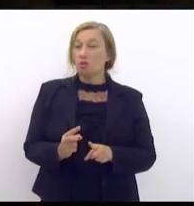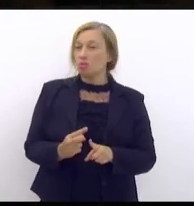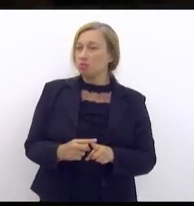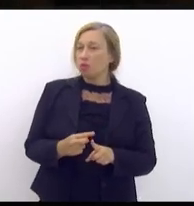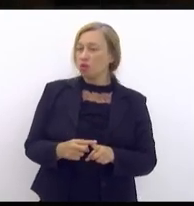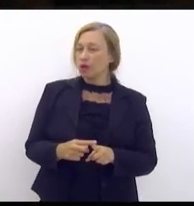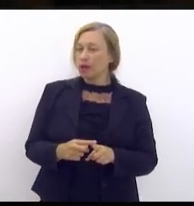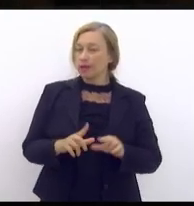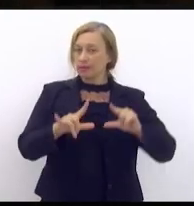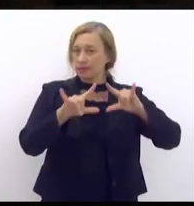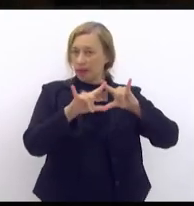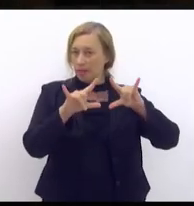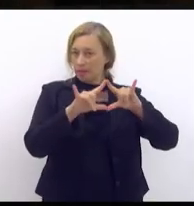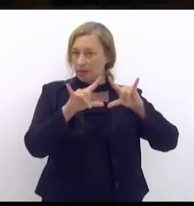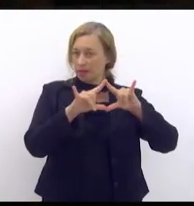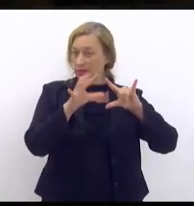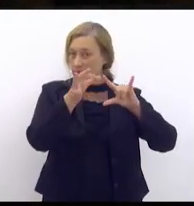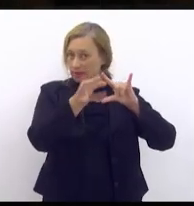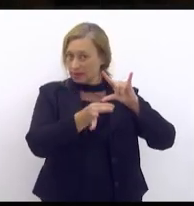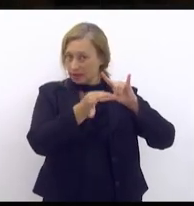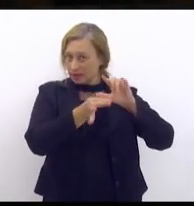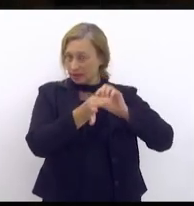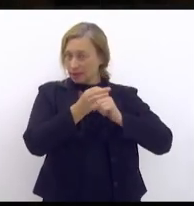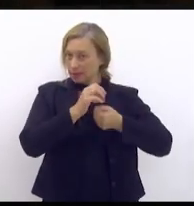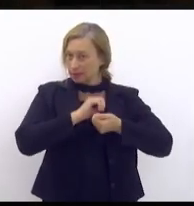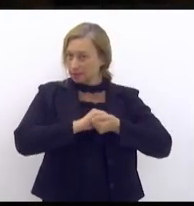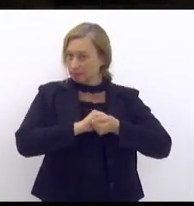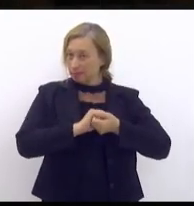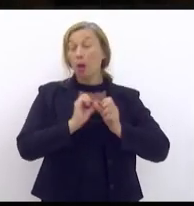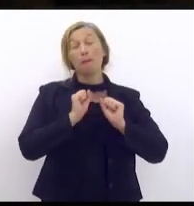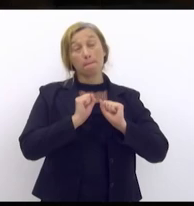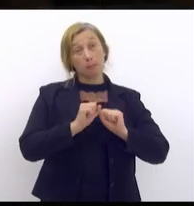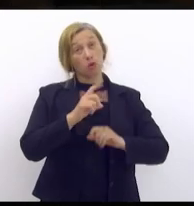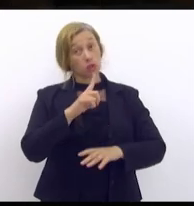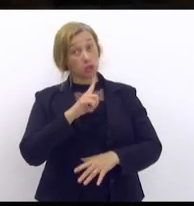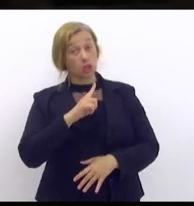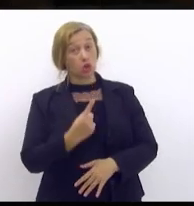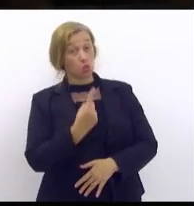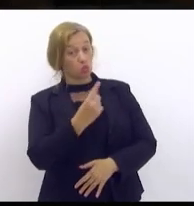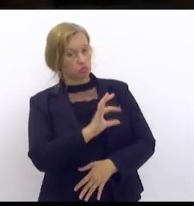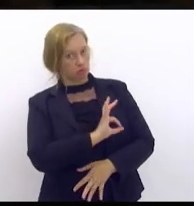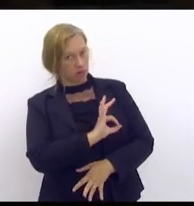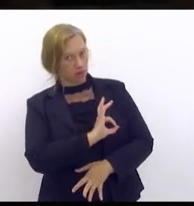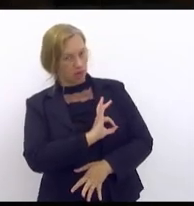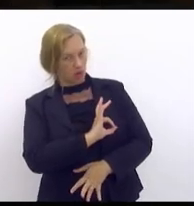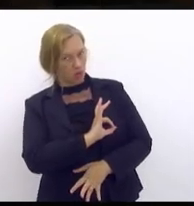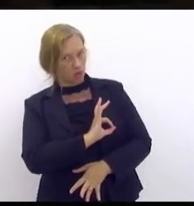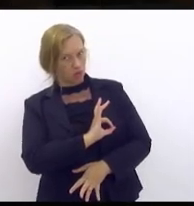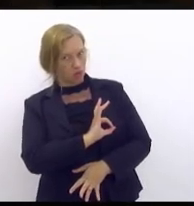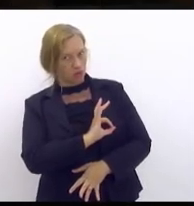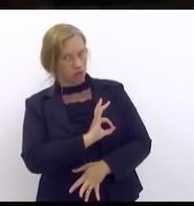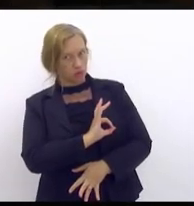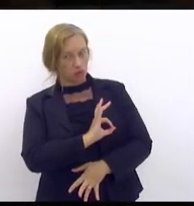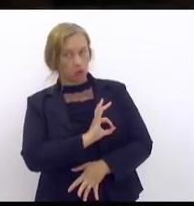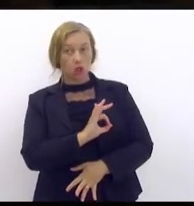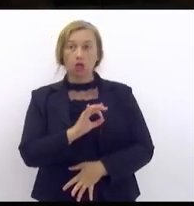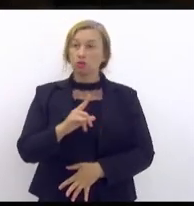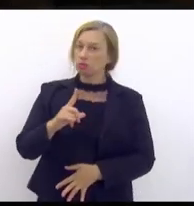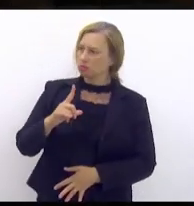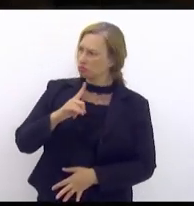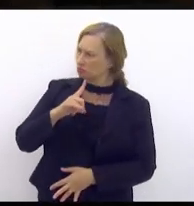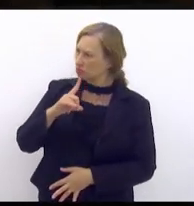nessas milícias, eventualmente, possa ter um policial que eu tenho autoridade,